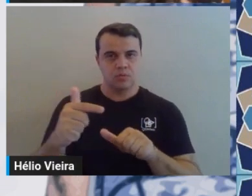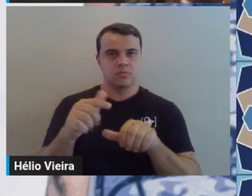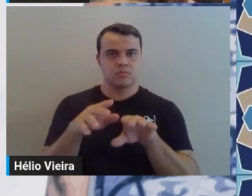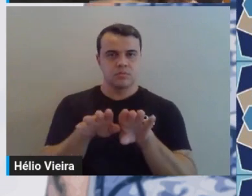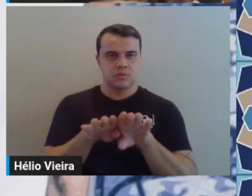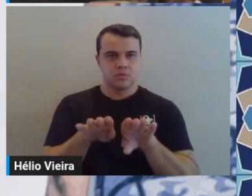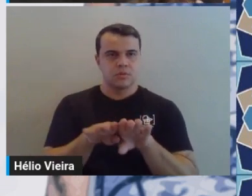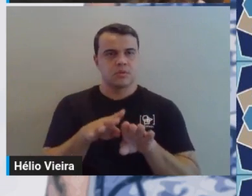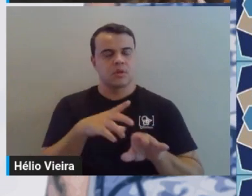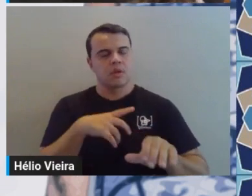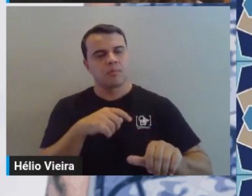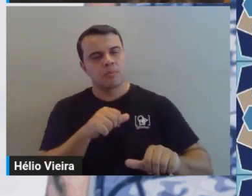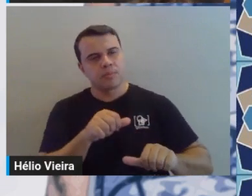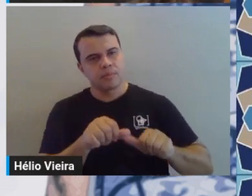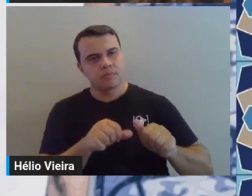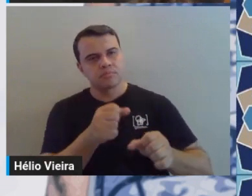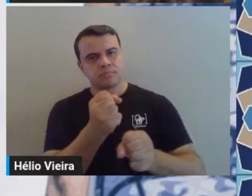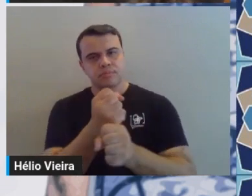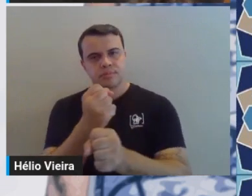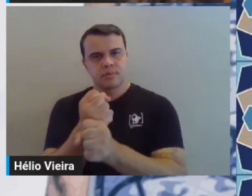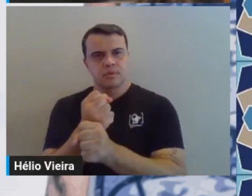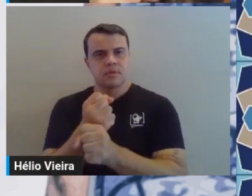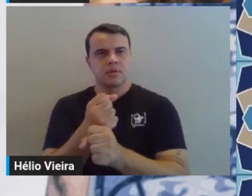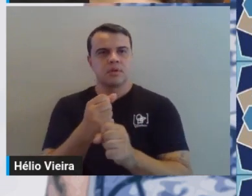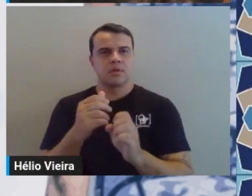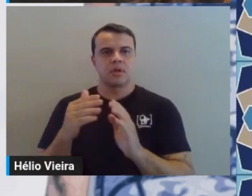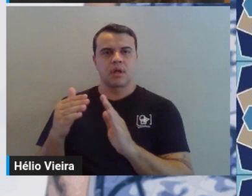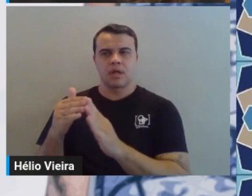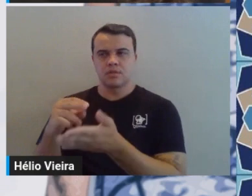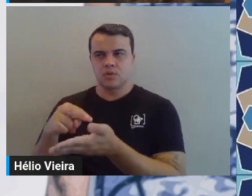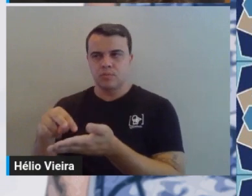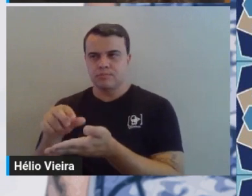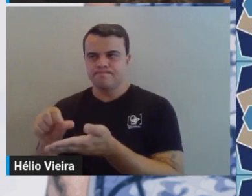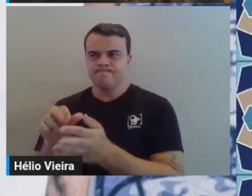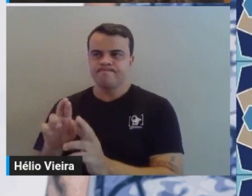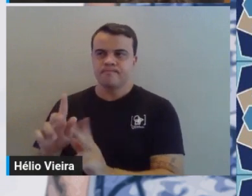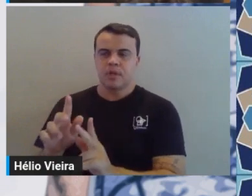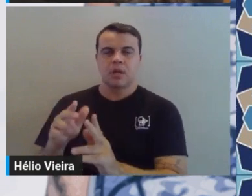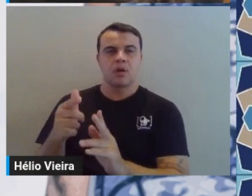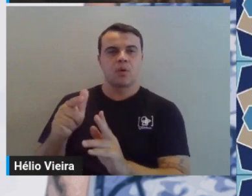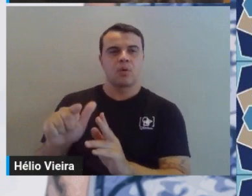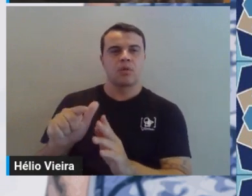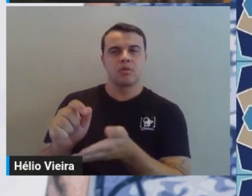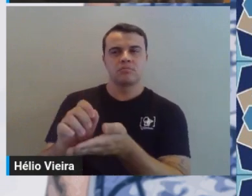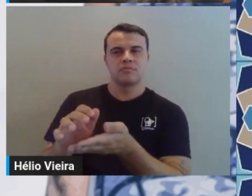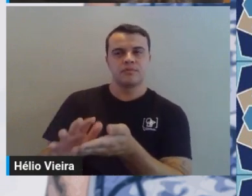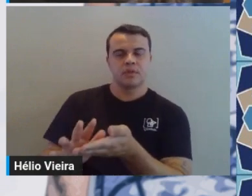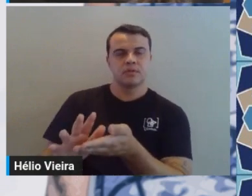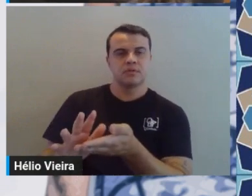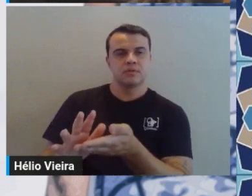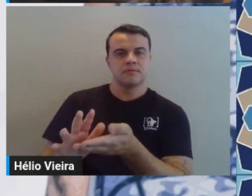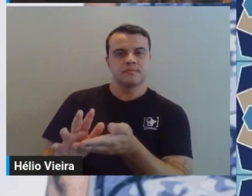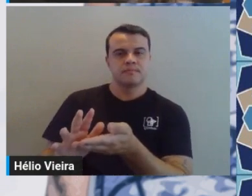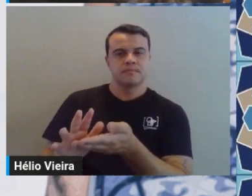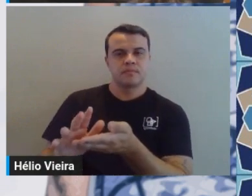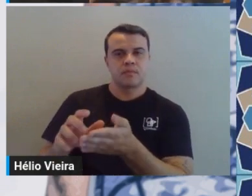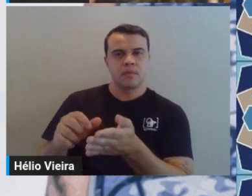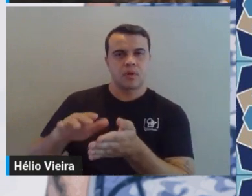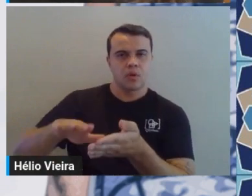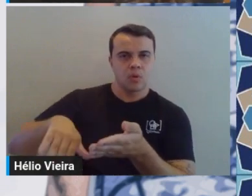Então, vai interferir no funcionamento da Casa do Baile, vai interferir no funcionamento do